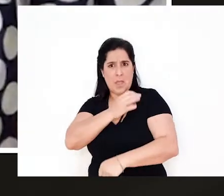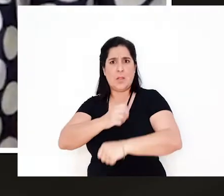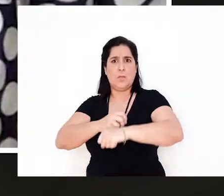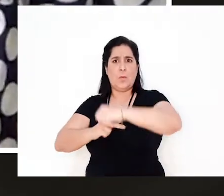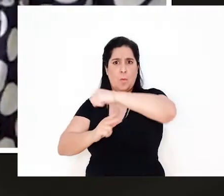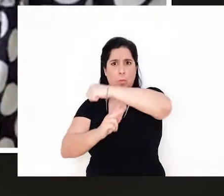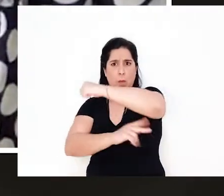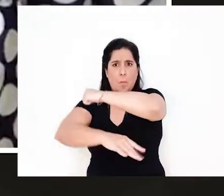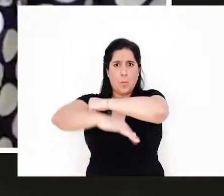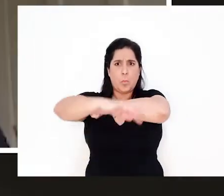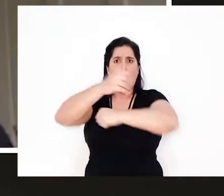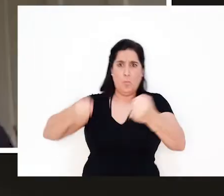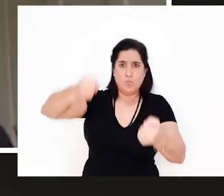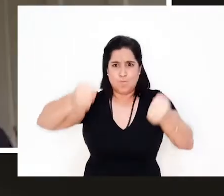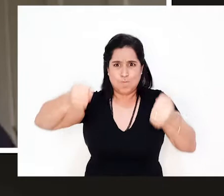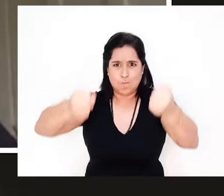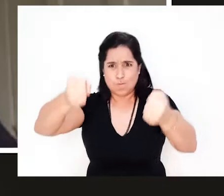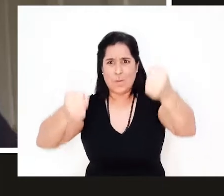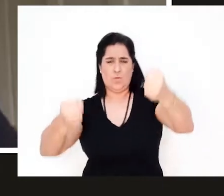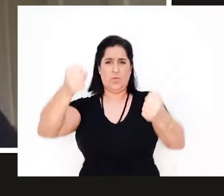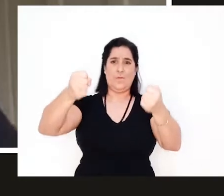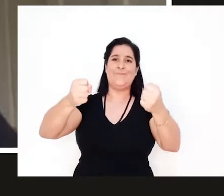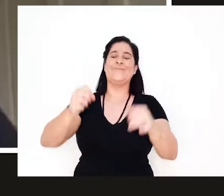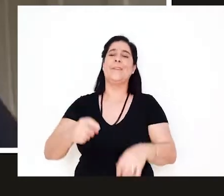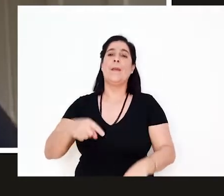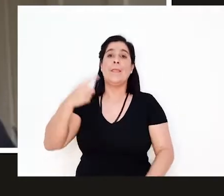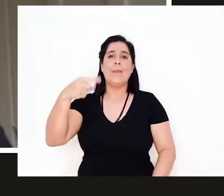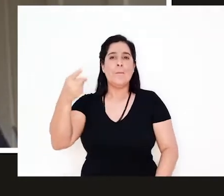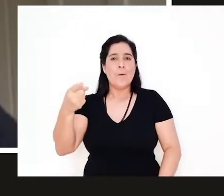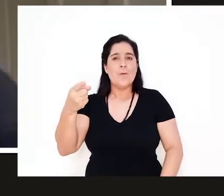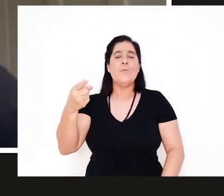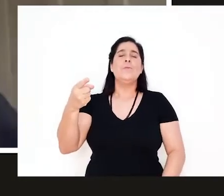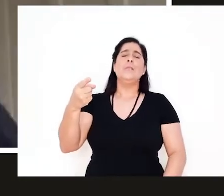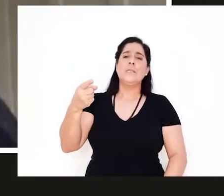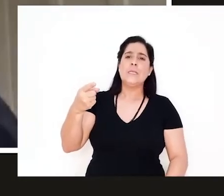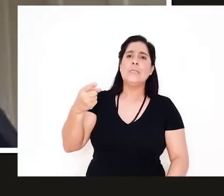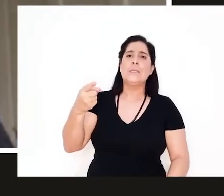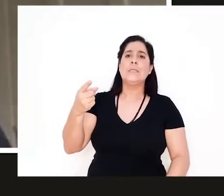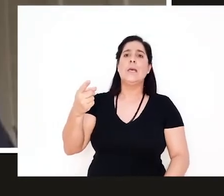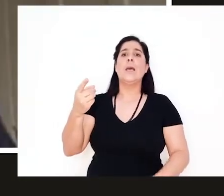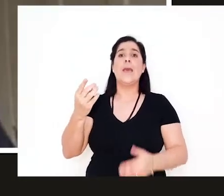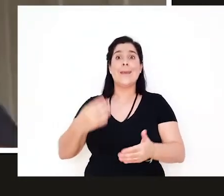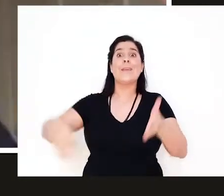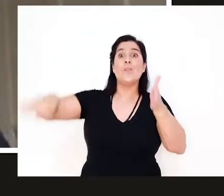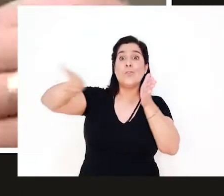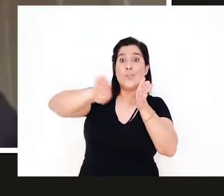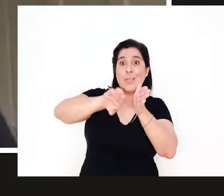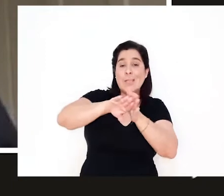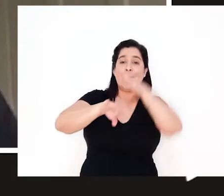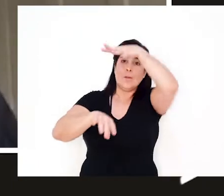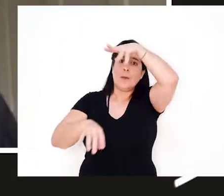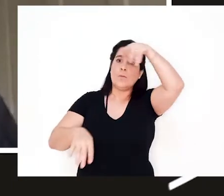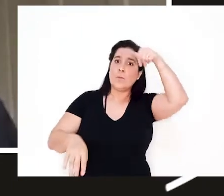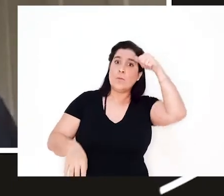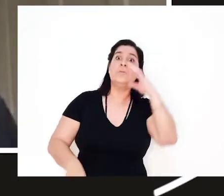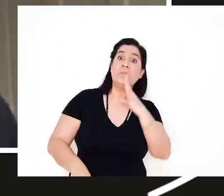vai, não olha para trás. Mas quando chegamos aqui no Mato Grosso, aí porque eu fui conhecer rios mesmo, né? Porque a gente conhecia açude, mar. Então aqui eu fui